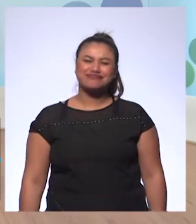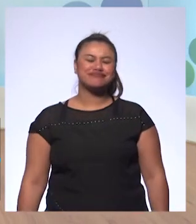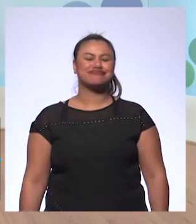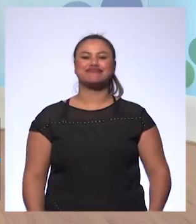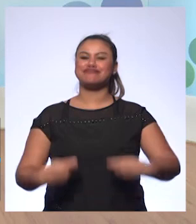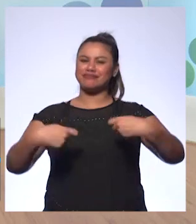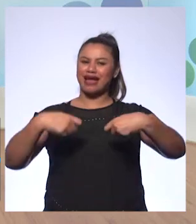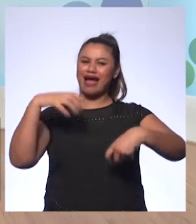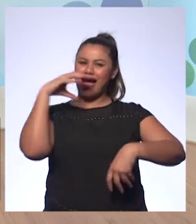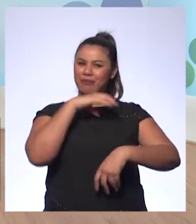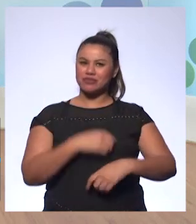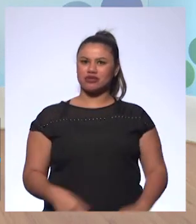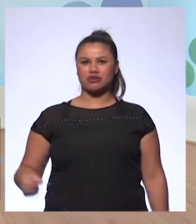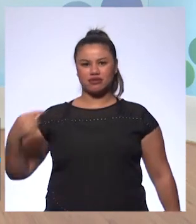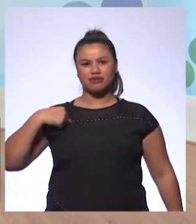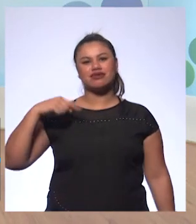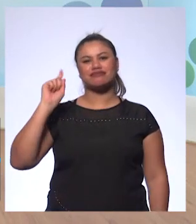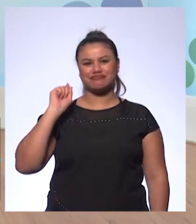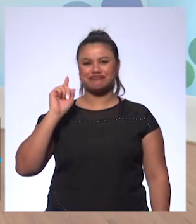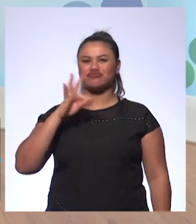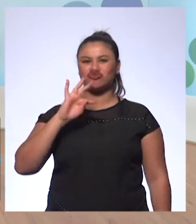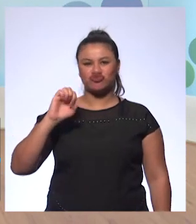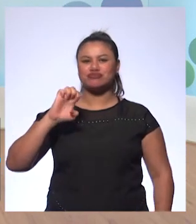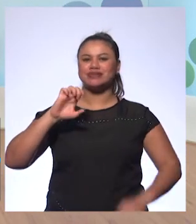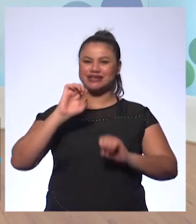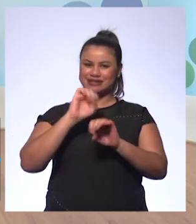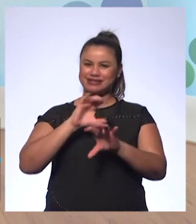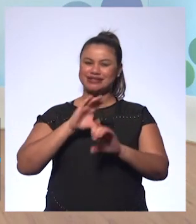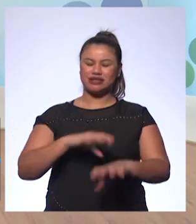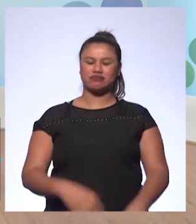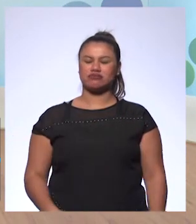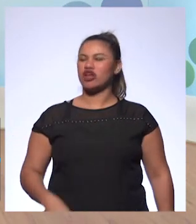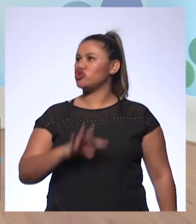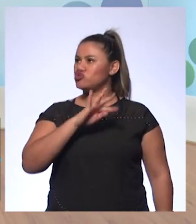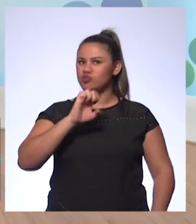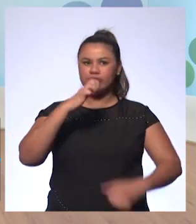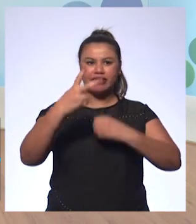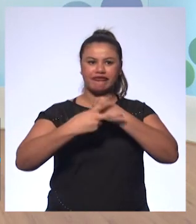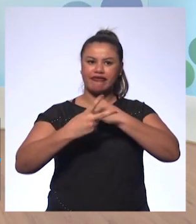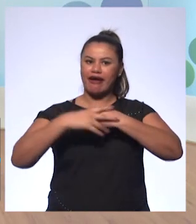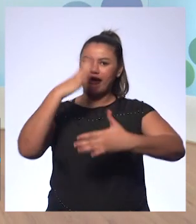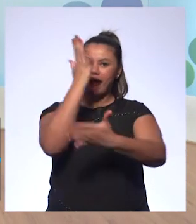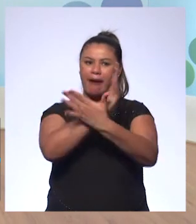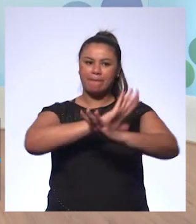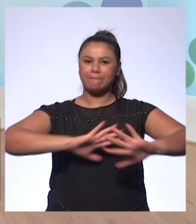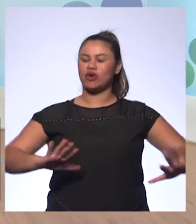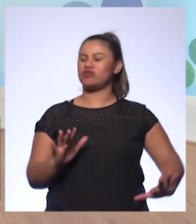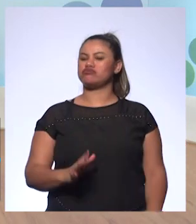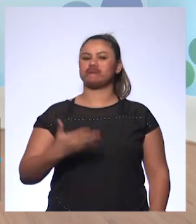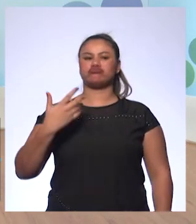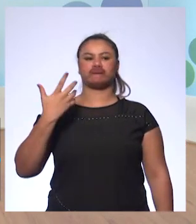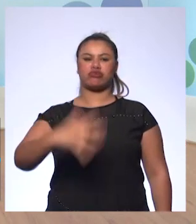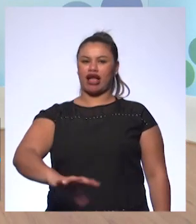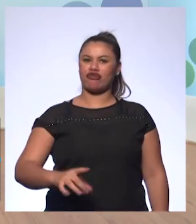por mim se tem que imprimir Não não eu chega chega de lá então